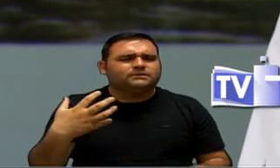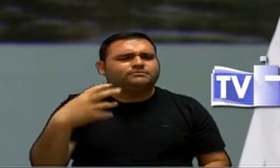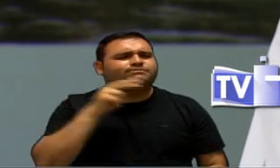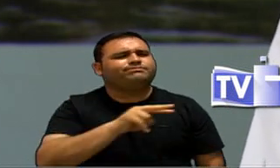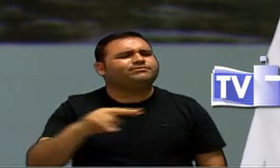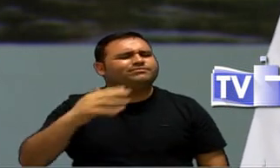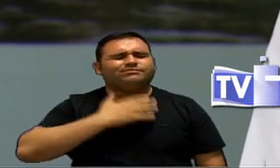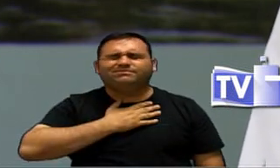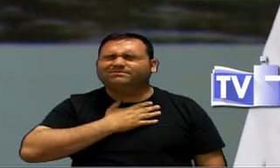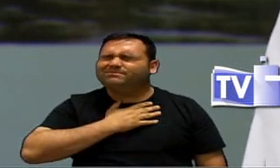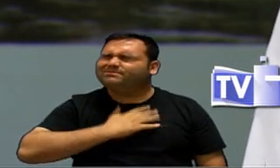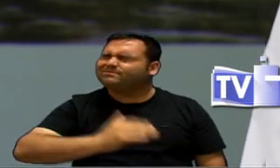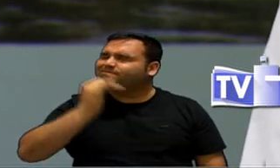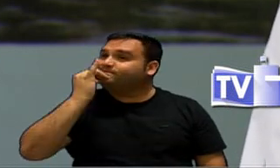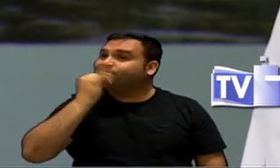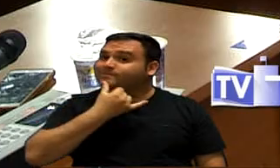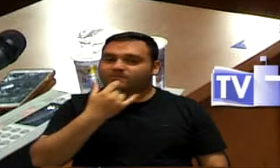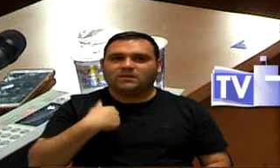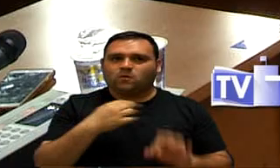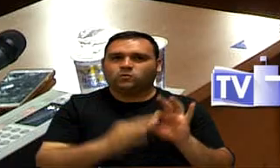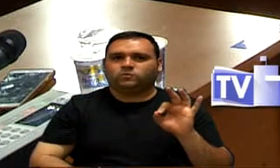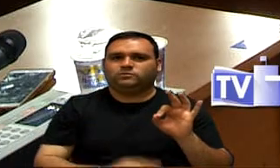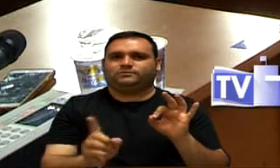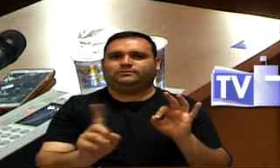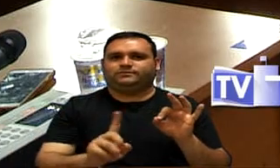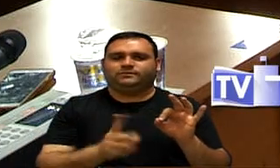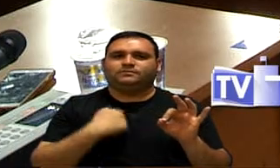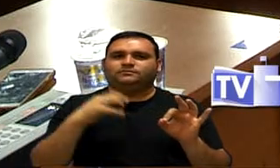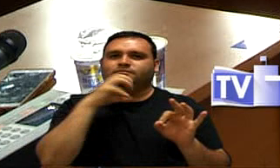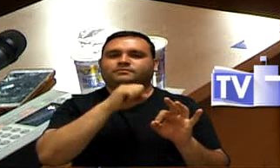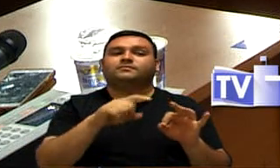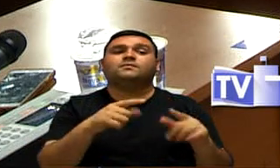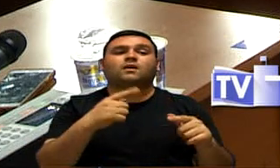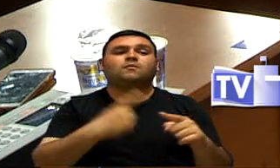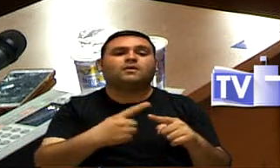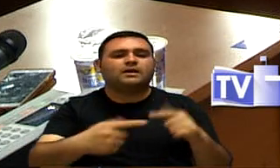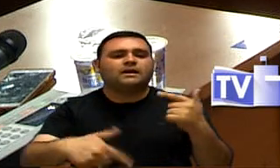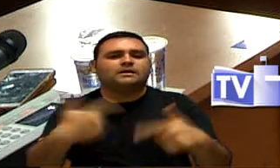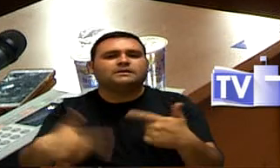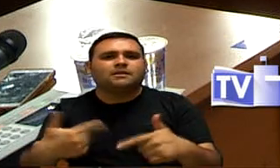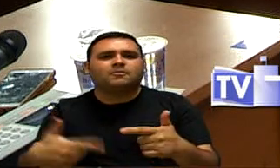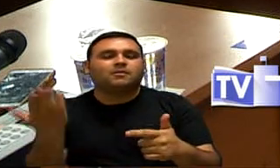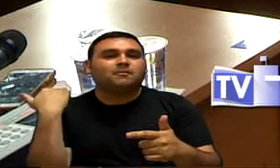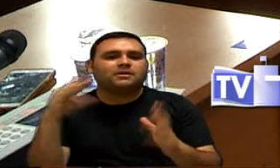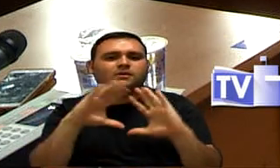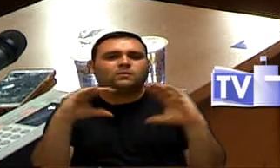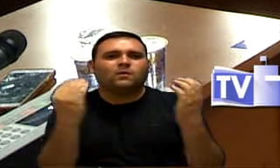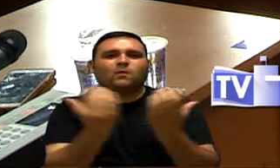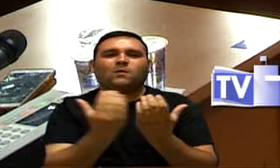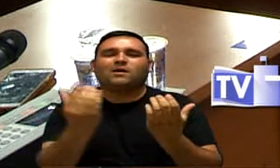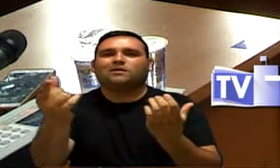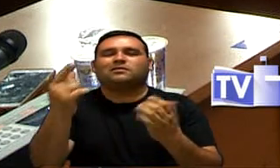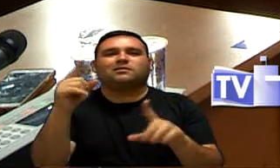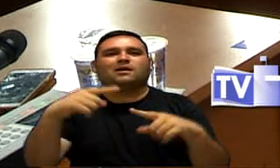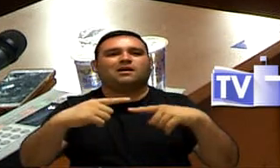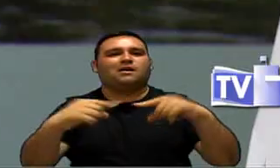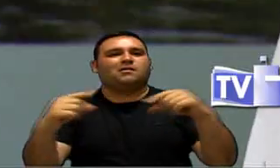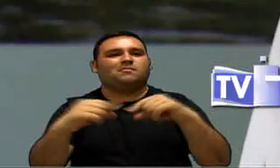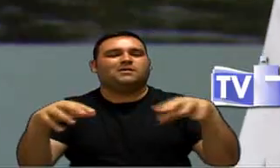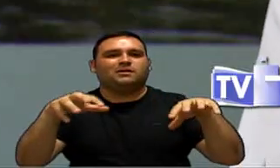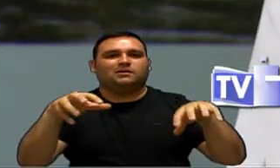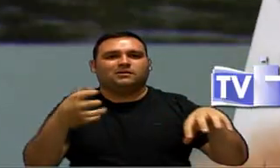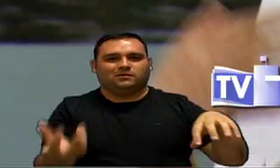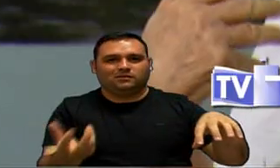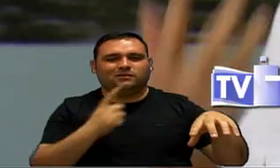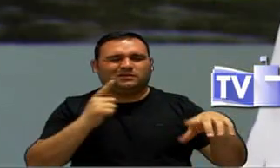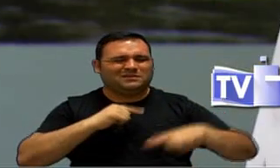extremamente desgostosa, minha fala não vai ser longa, do trabalho que nós tivemos no Congresso Nacional, o debate tão